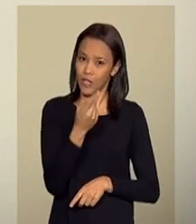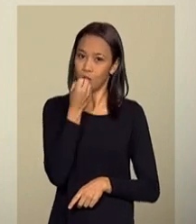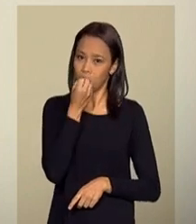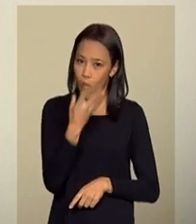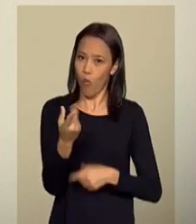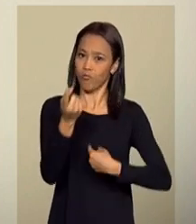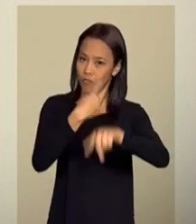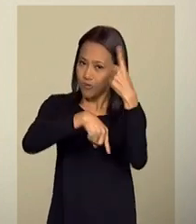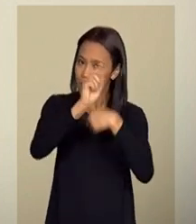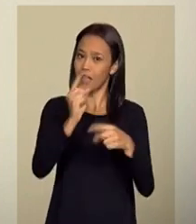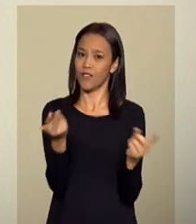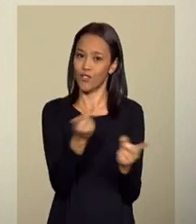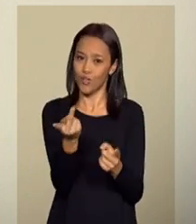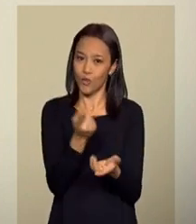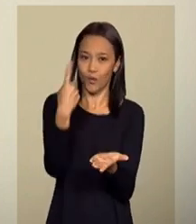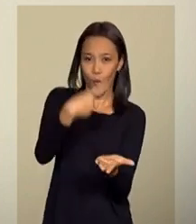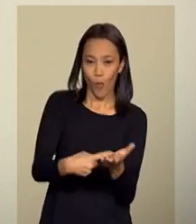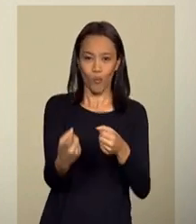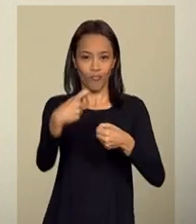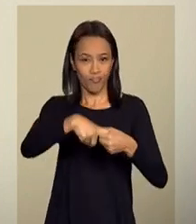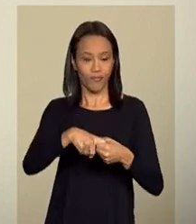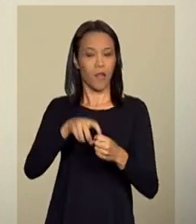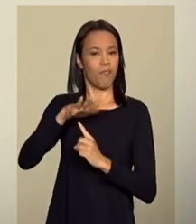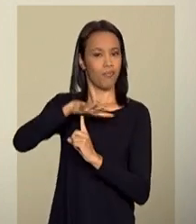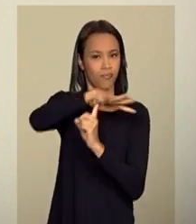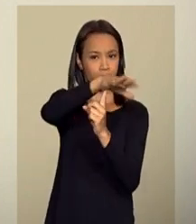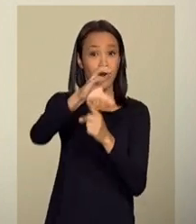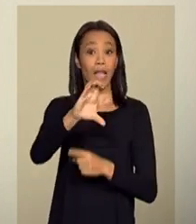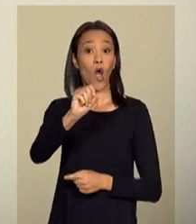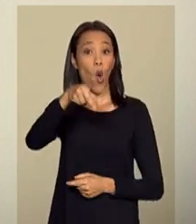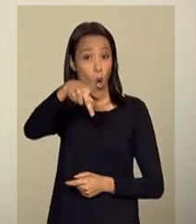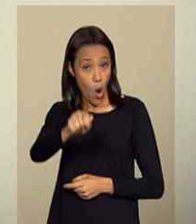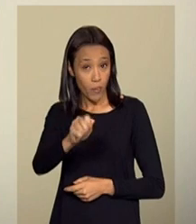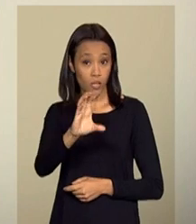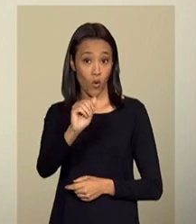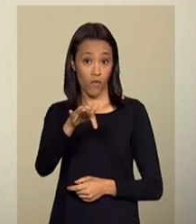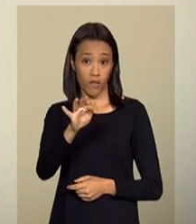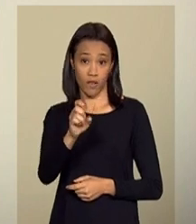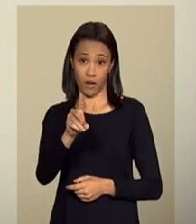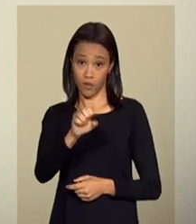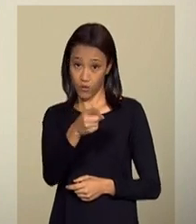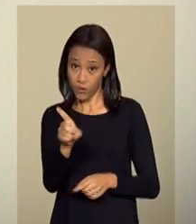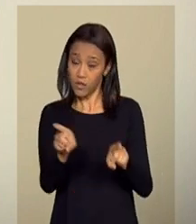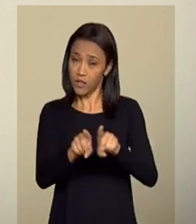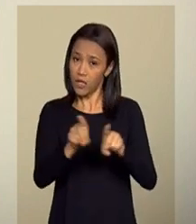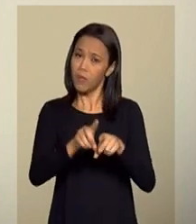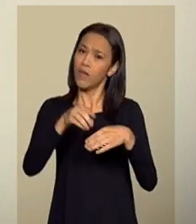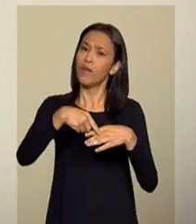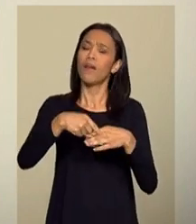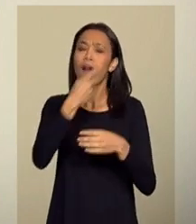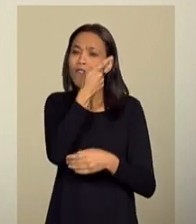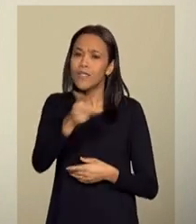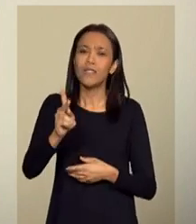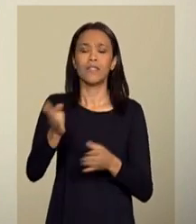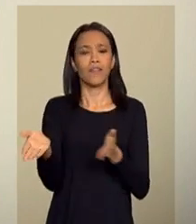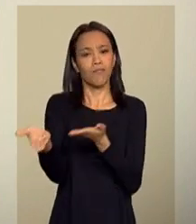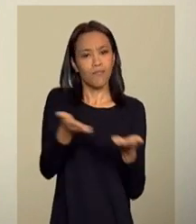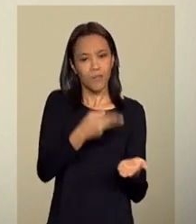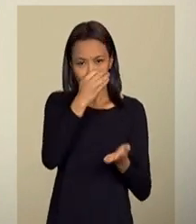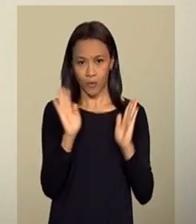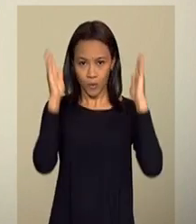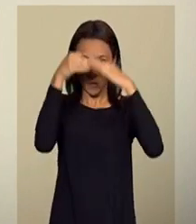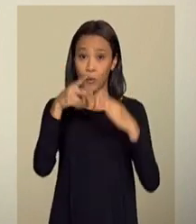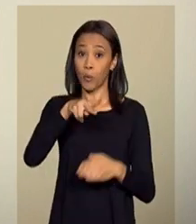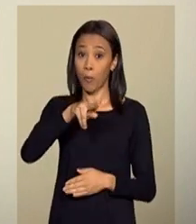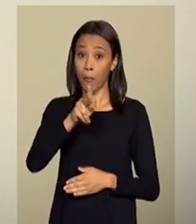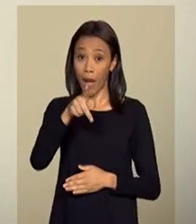bem-sucedida nas ações de segurança da Copa das Confederações e também durante a visita do Papa Francisco no Rio